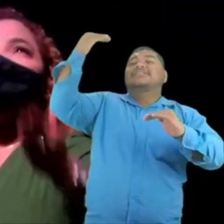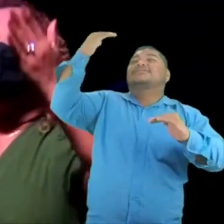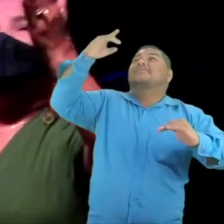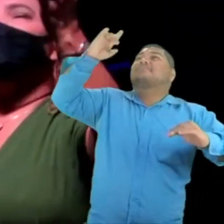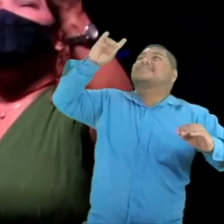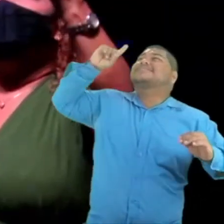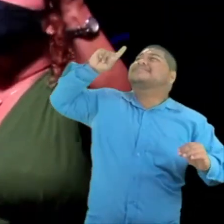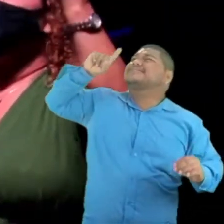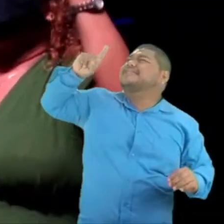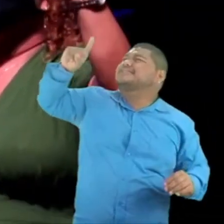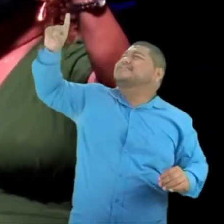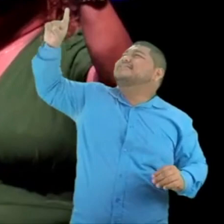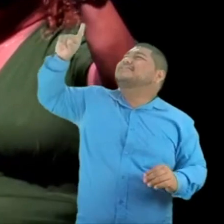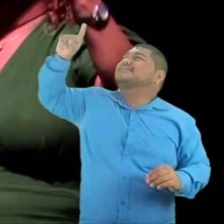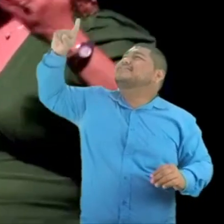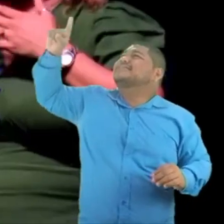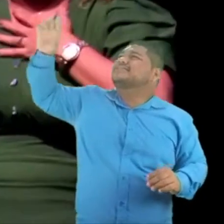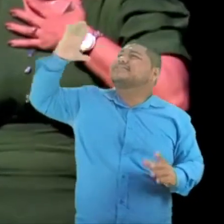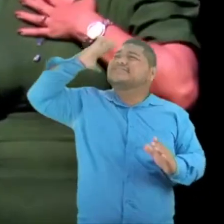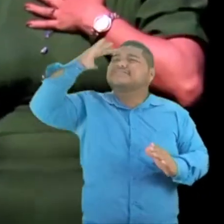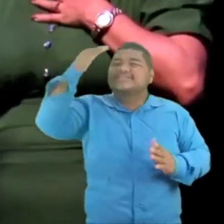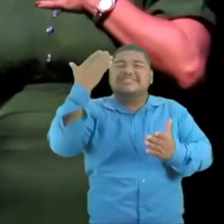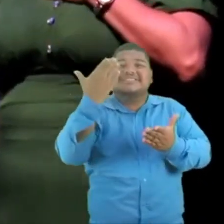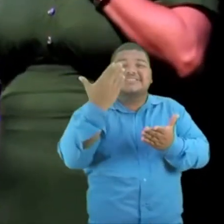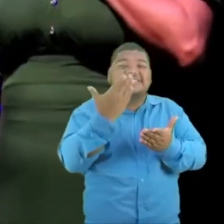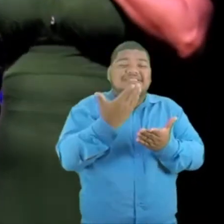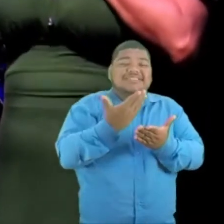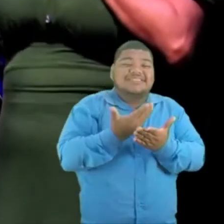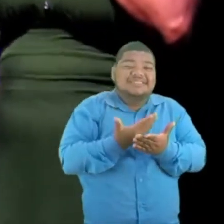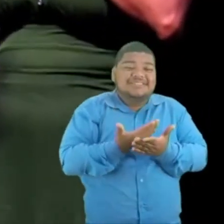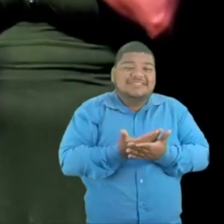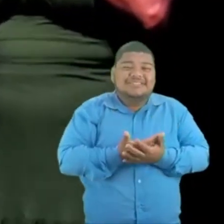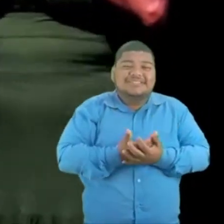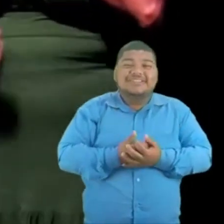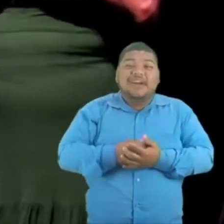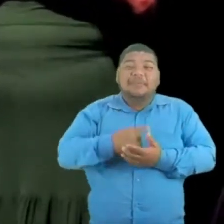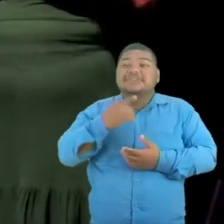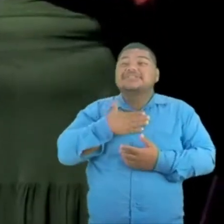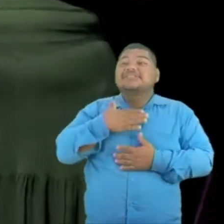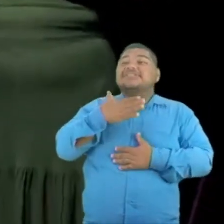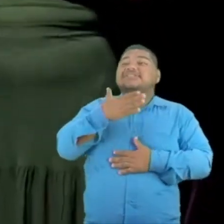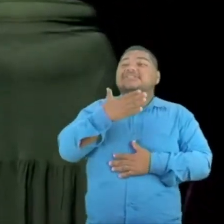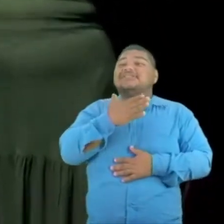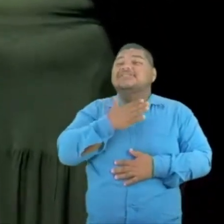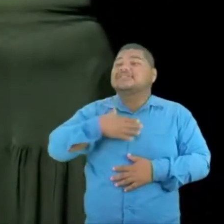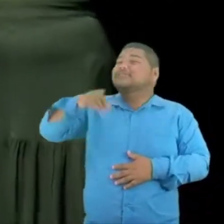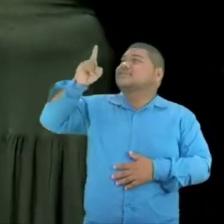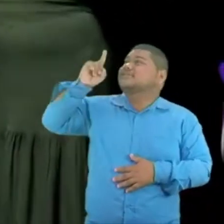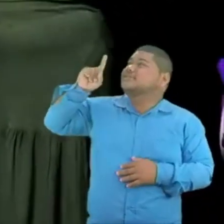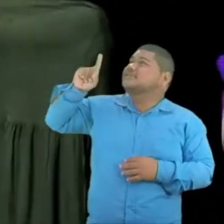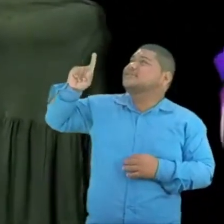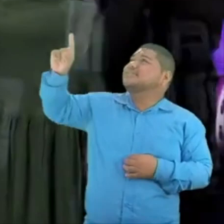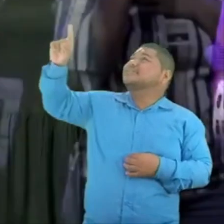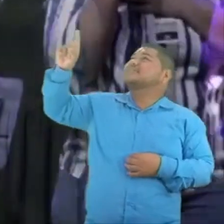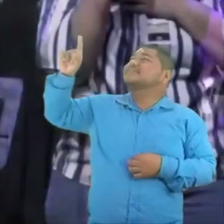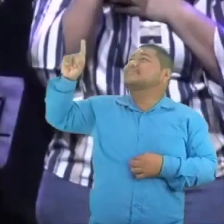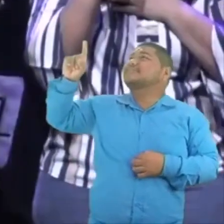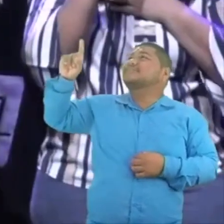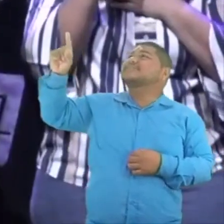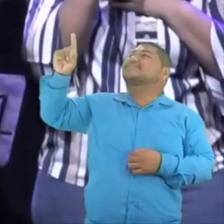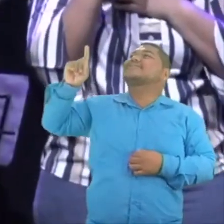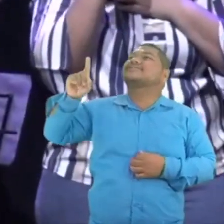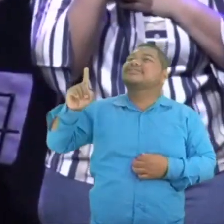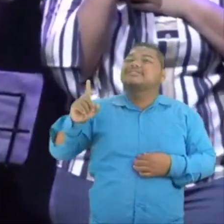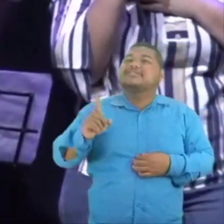crescer, somente em ti descansarei, pois eu sou